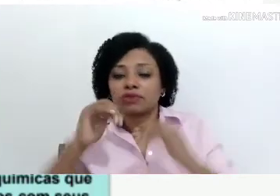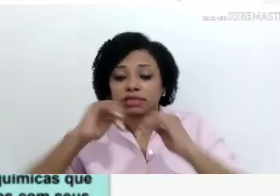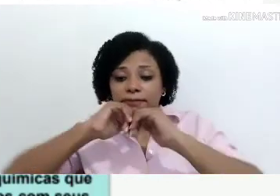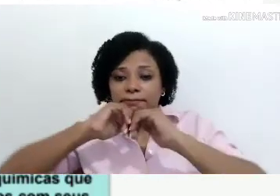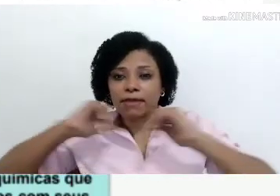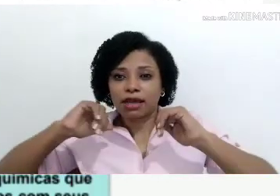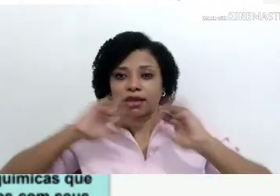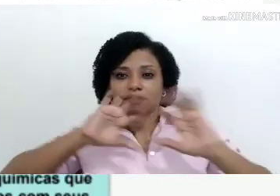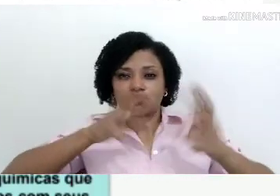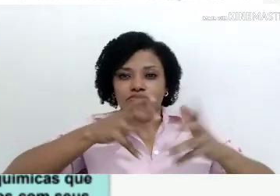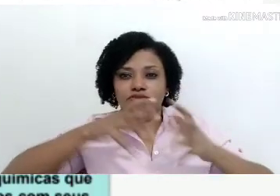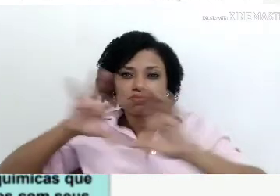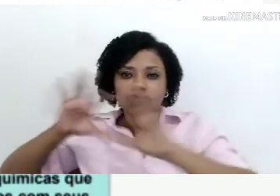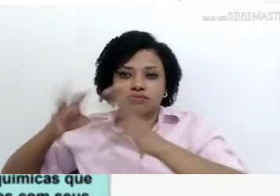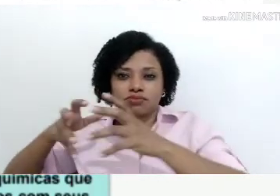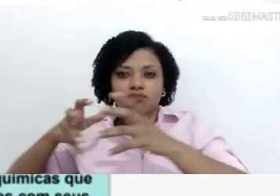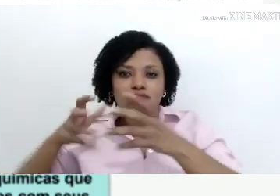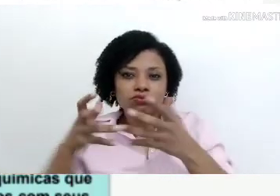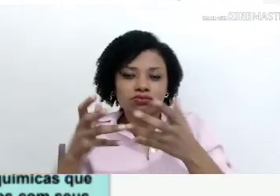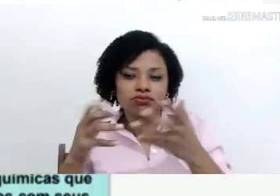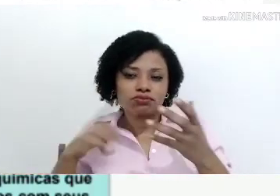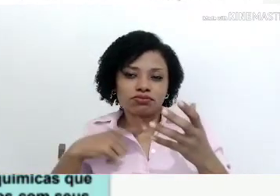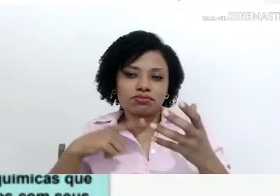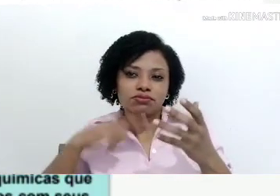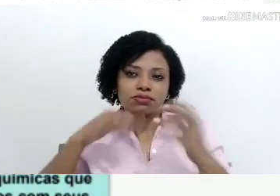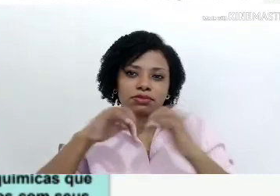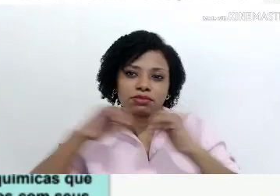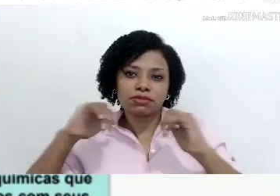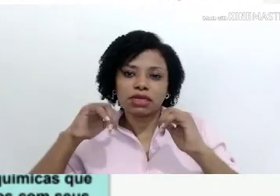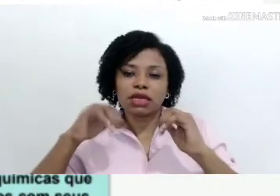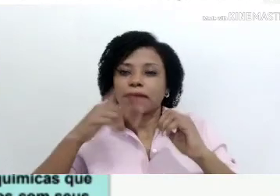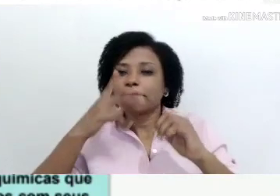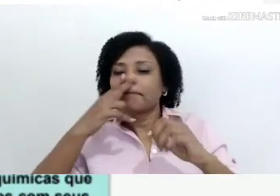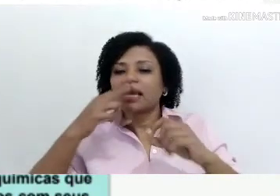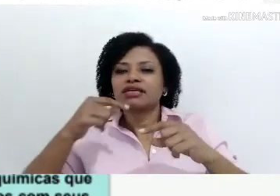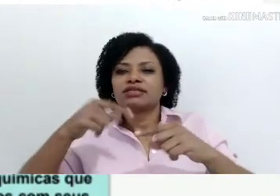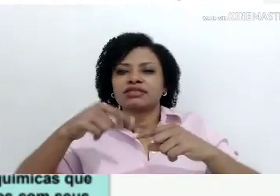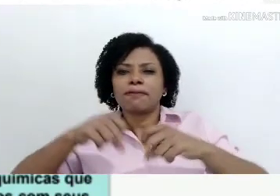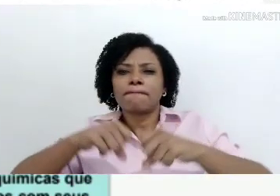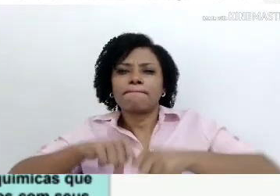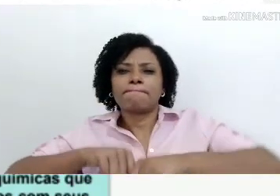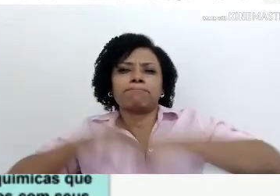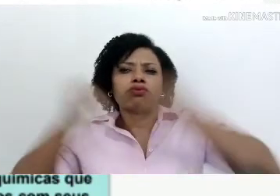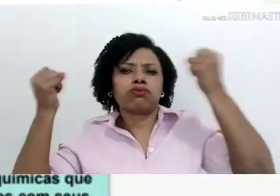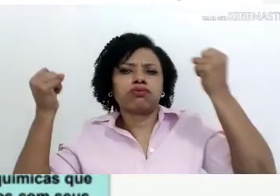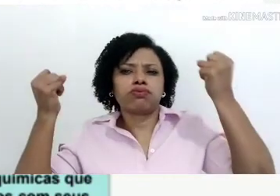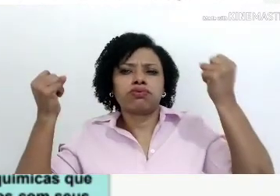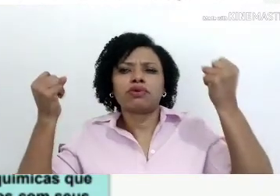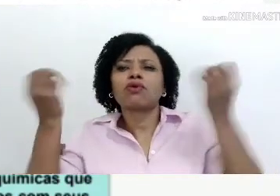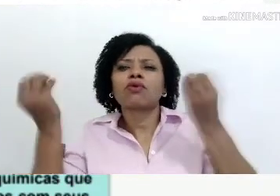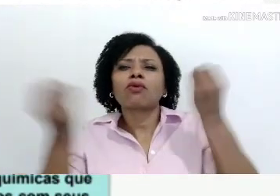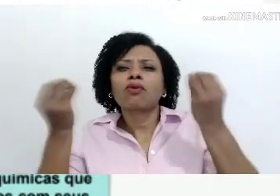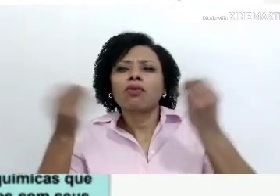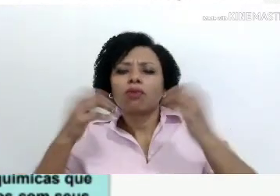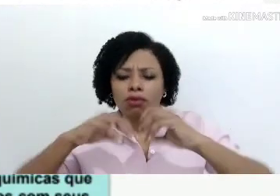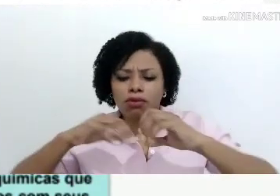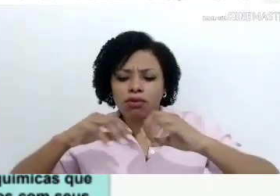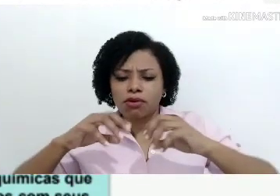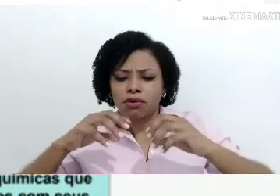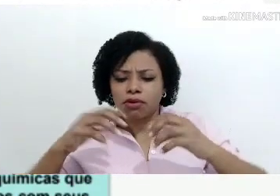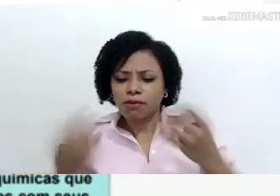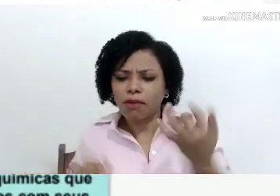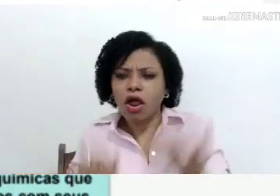dois invólucros, é rompida, as substâncias neles contidas misturam-se e ocorre o aquecimento ou